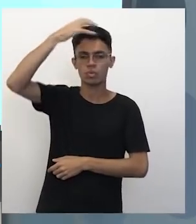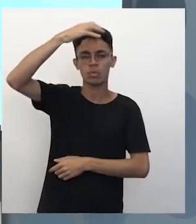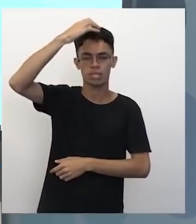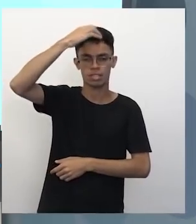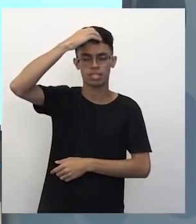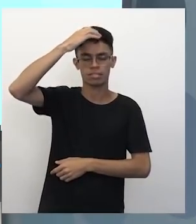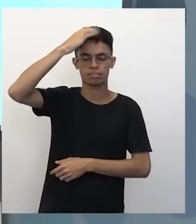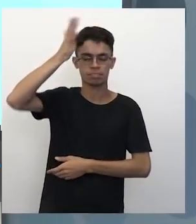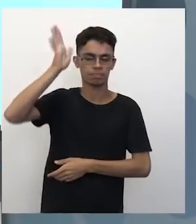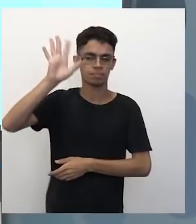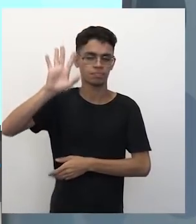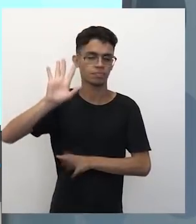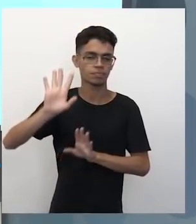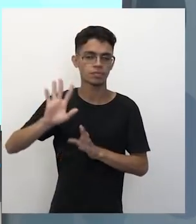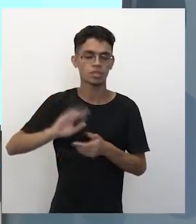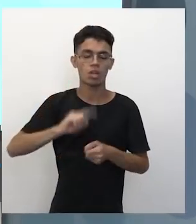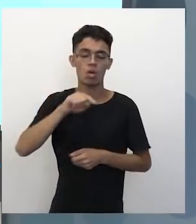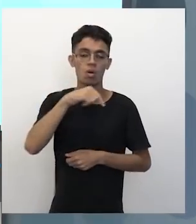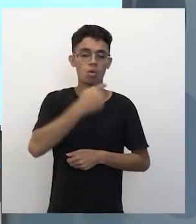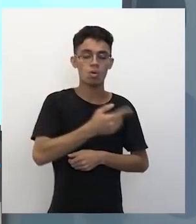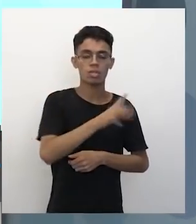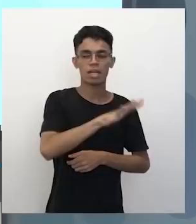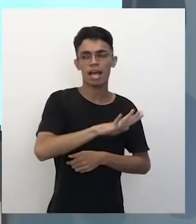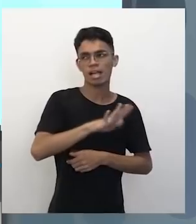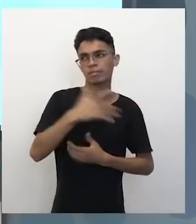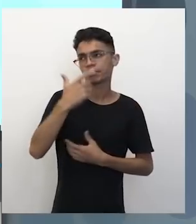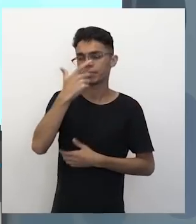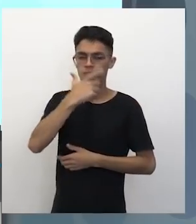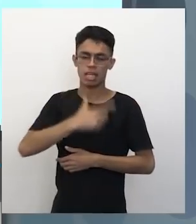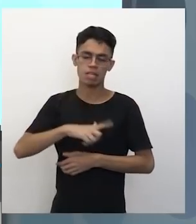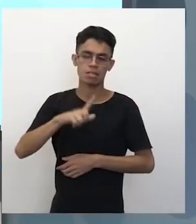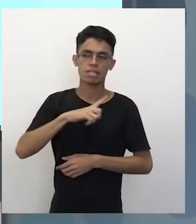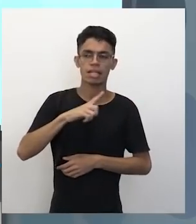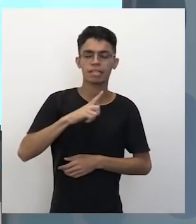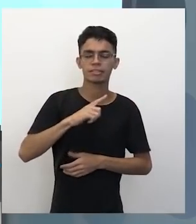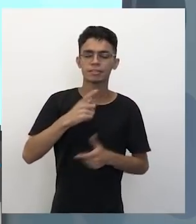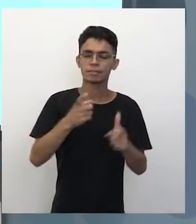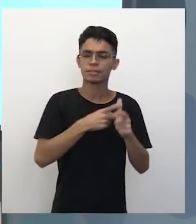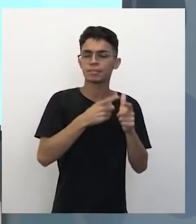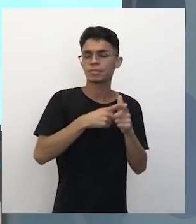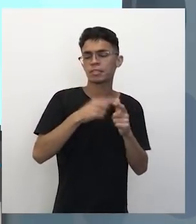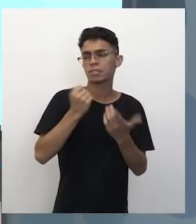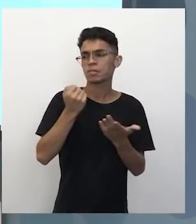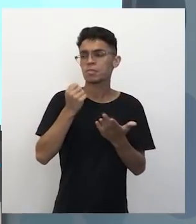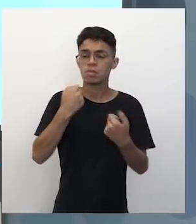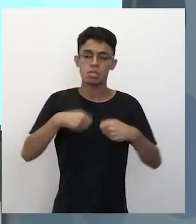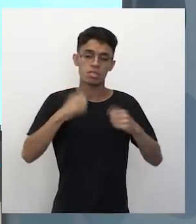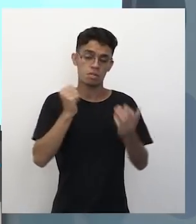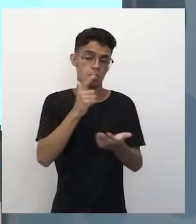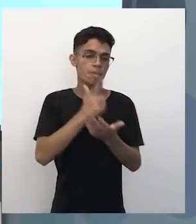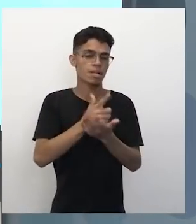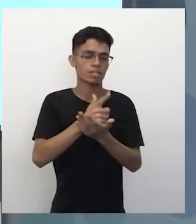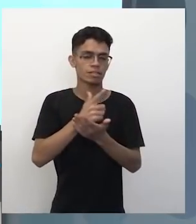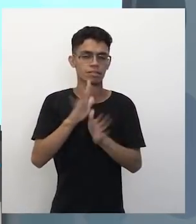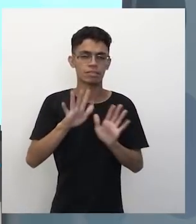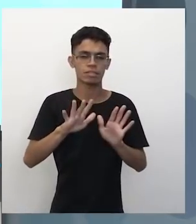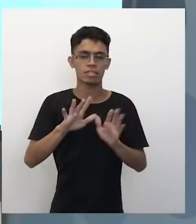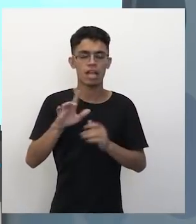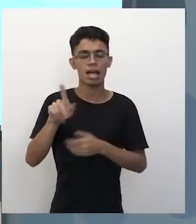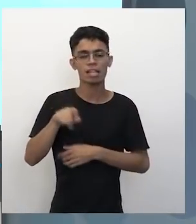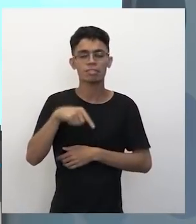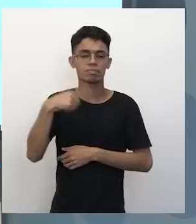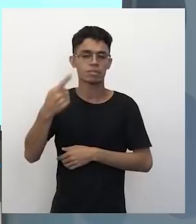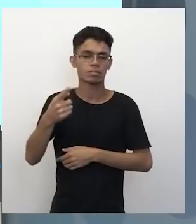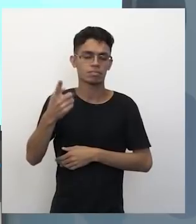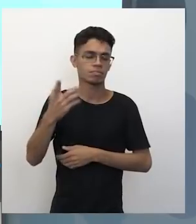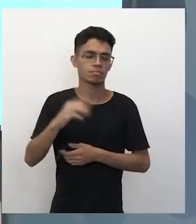X. Os outros falavam assim, mas eu tenho uma dívida que precisa ser pago no ano da grande peste.